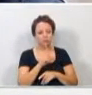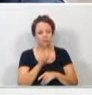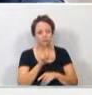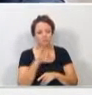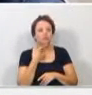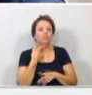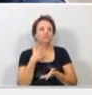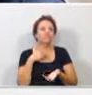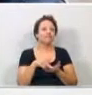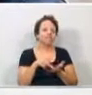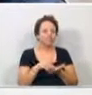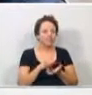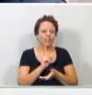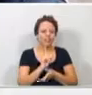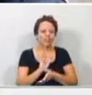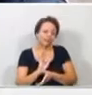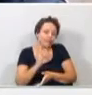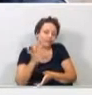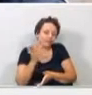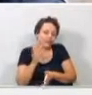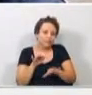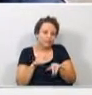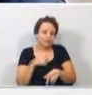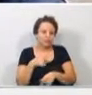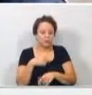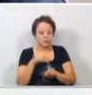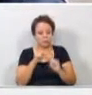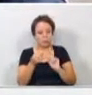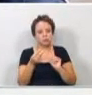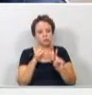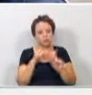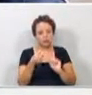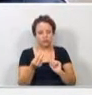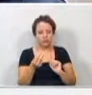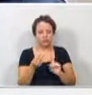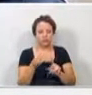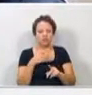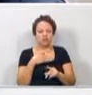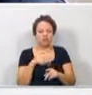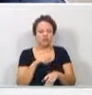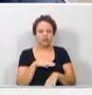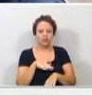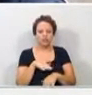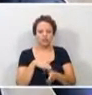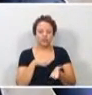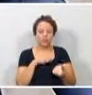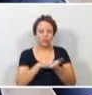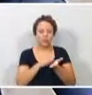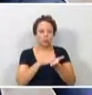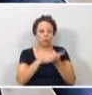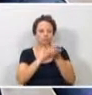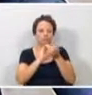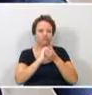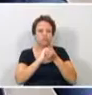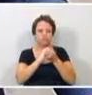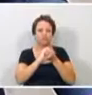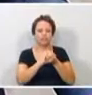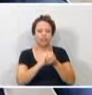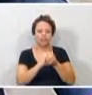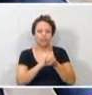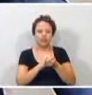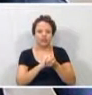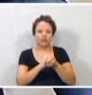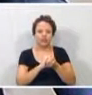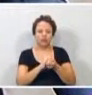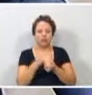eu pude falar, segundo o meu modo de ver, muito mais homenagens a pessoas